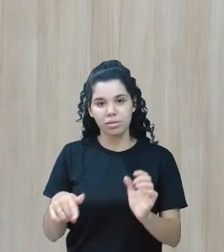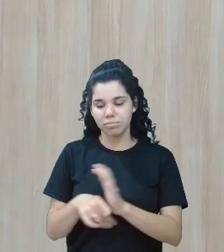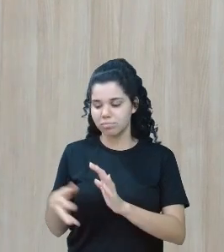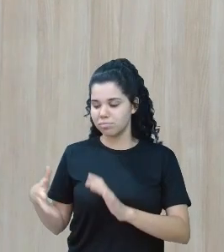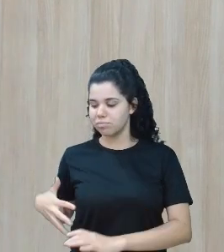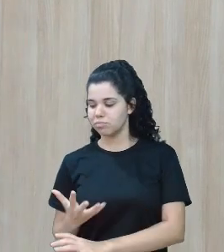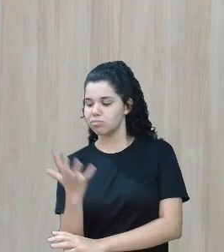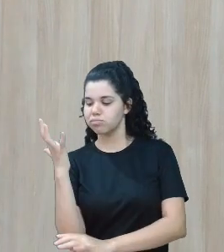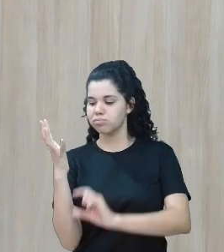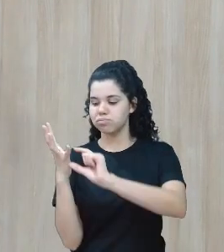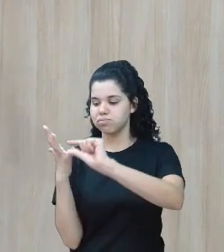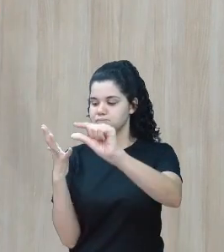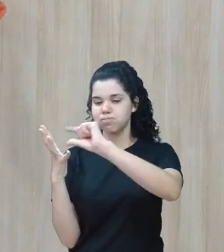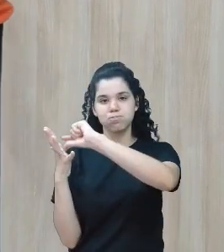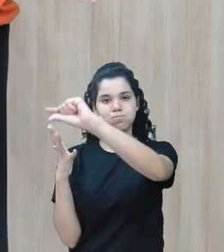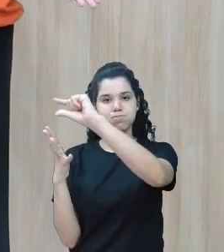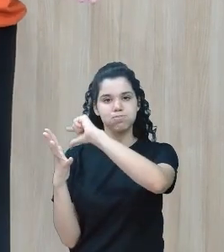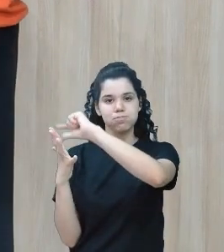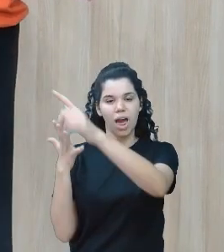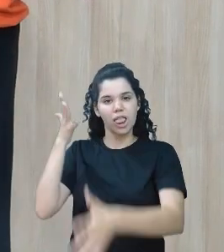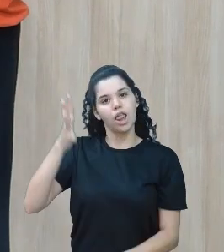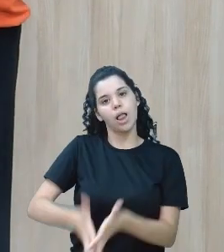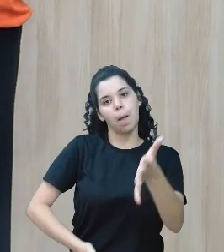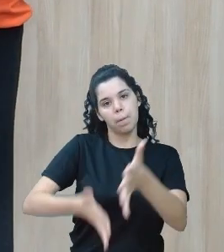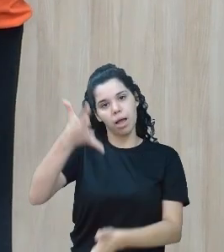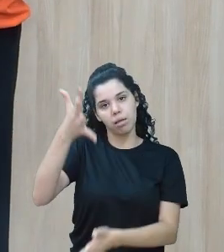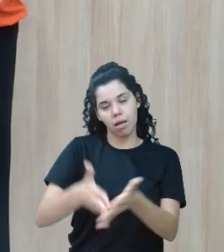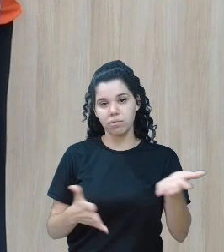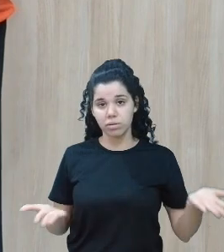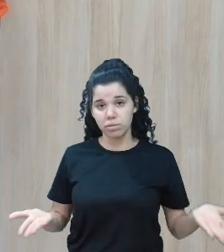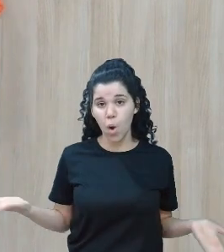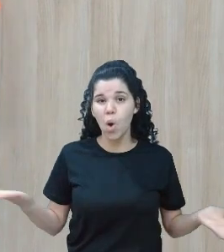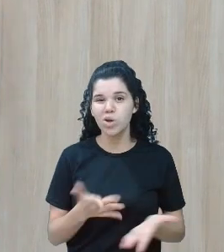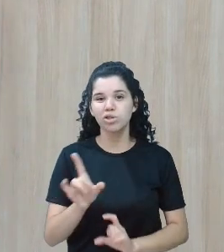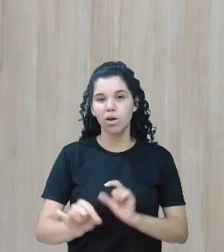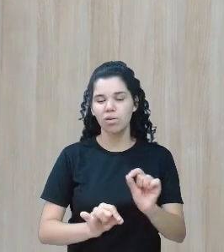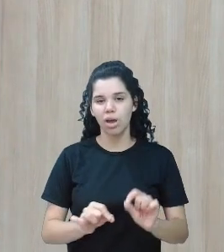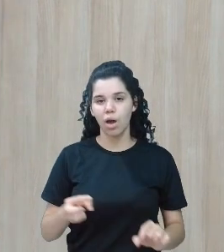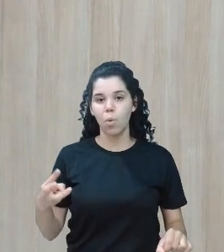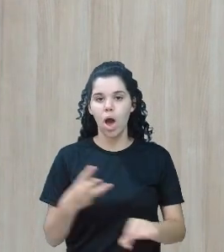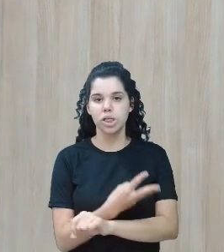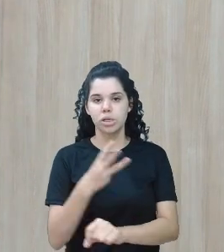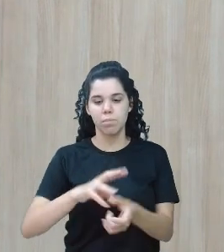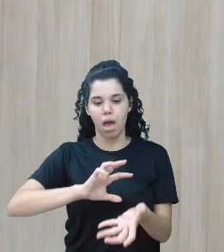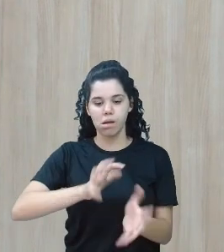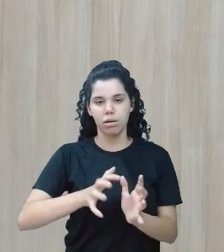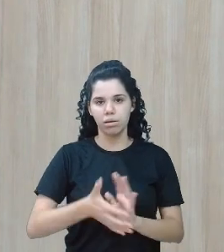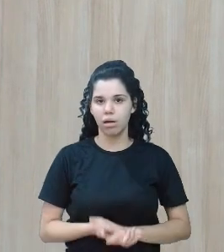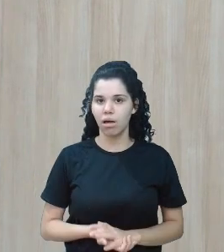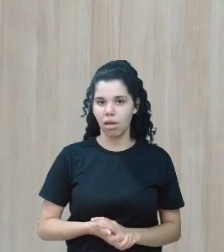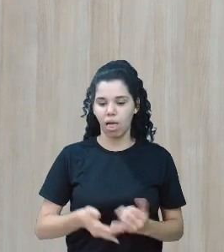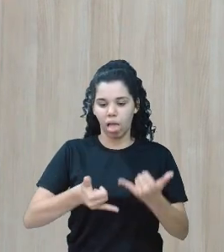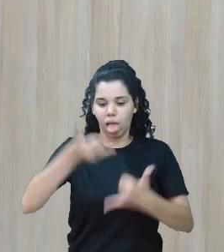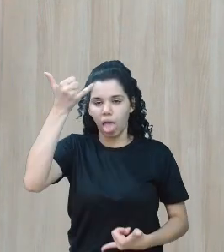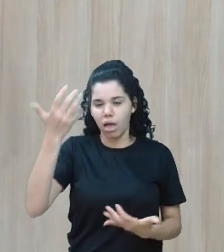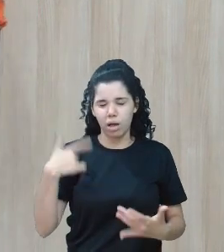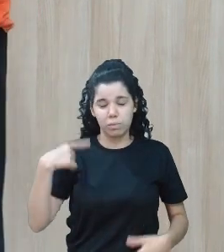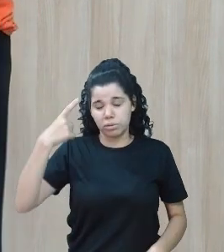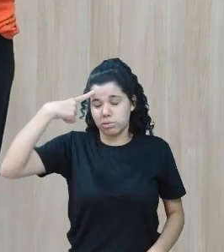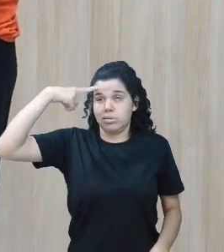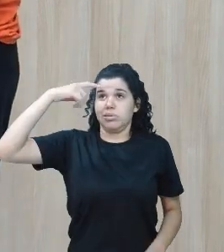galhos de goiabeira eram esses atrapalhos. Hoje em dia é o quê? O WhatsApp bugado. Aí todo mundo endoida,